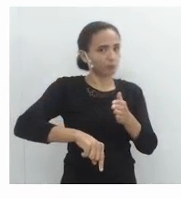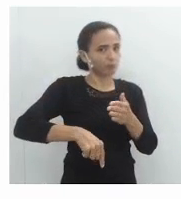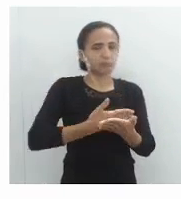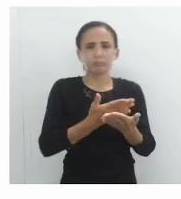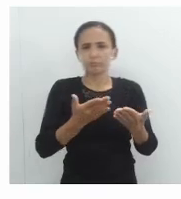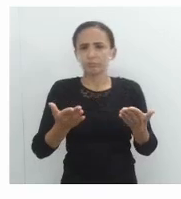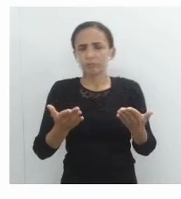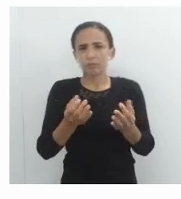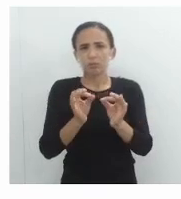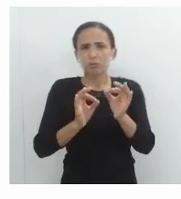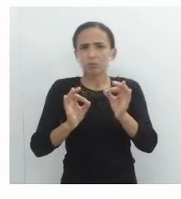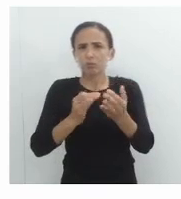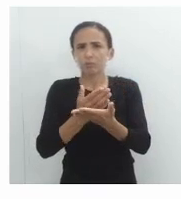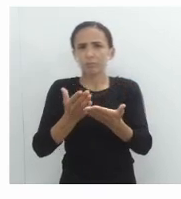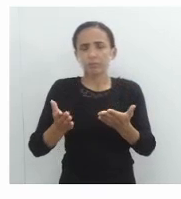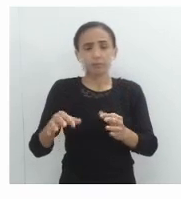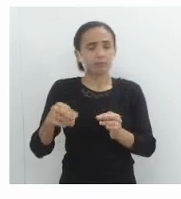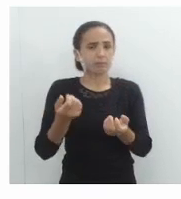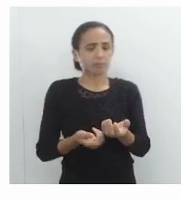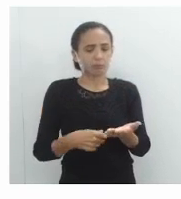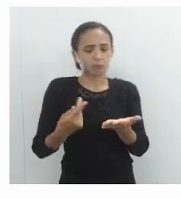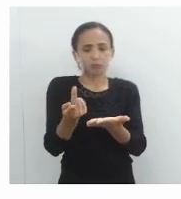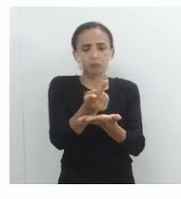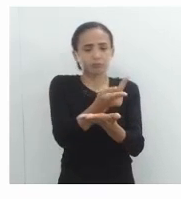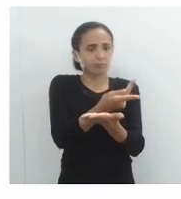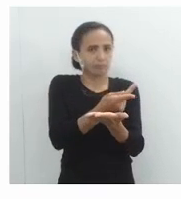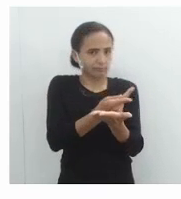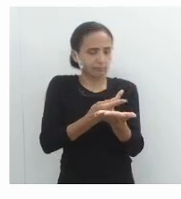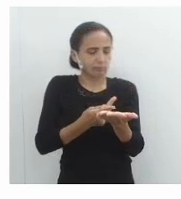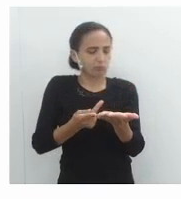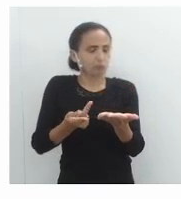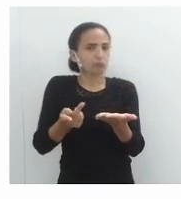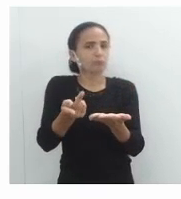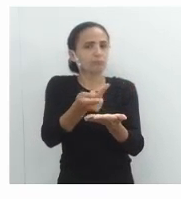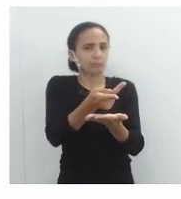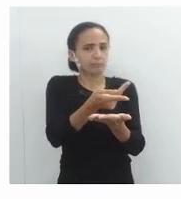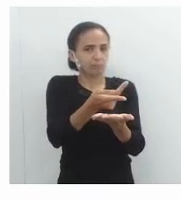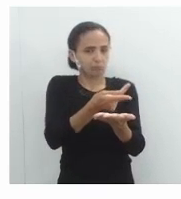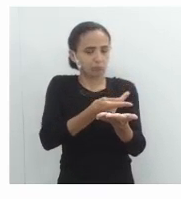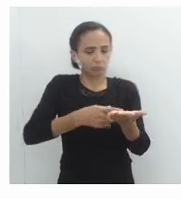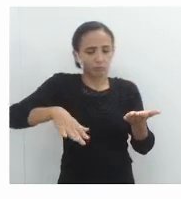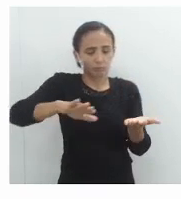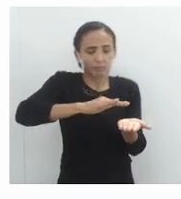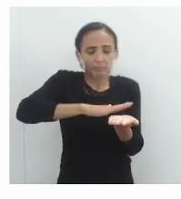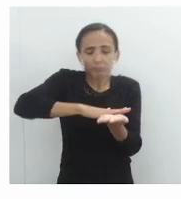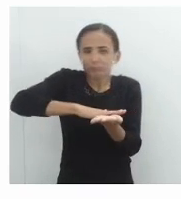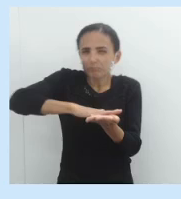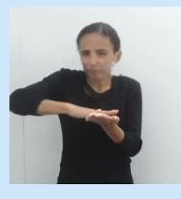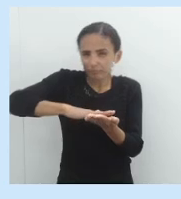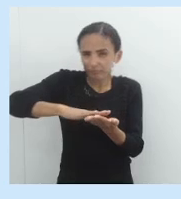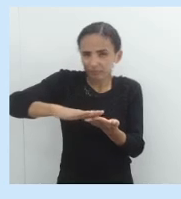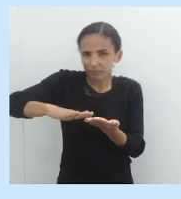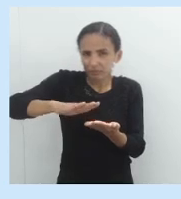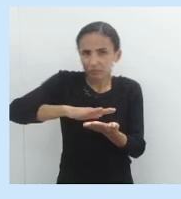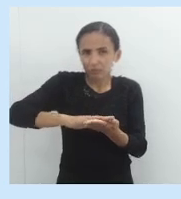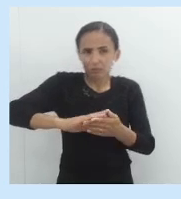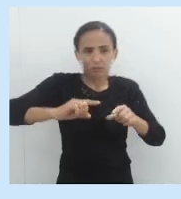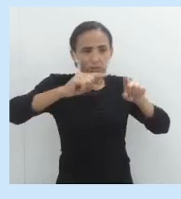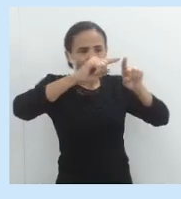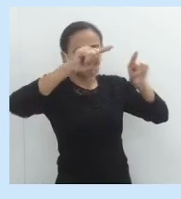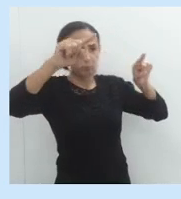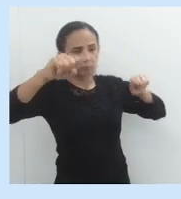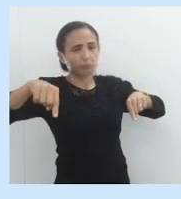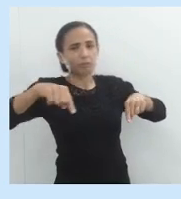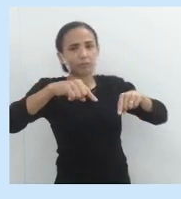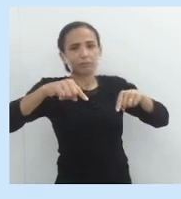arte bidimensional apresenta figuras dispostas em superfície plana, quadros, telas.